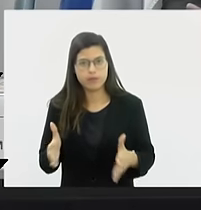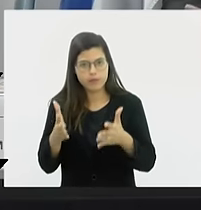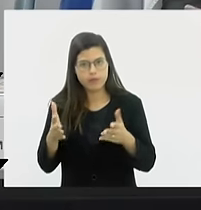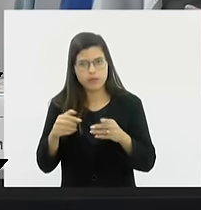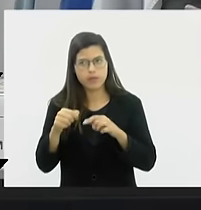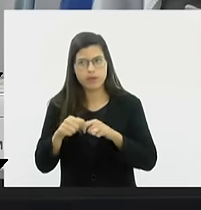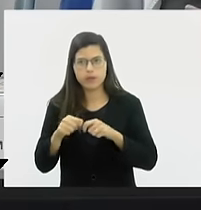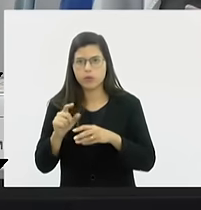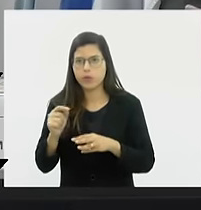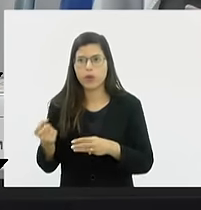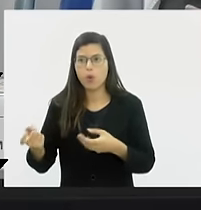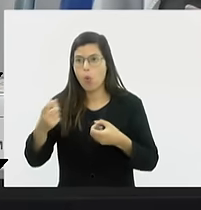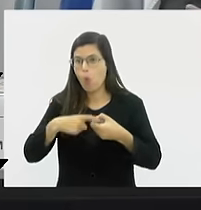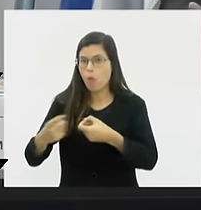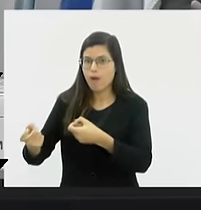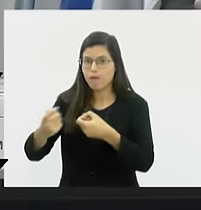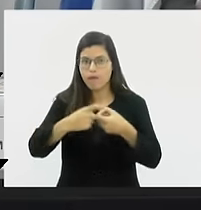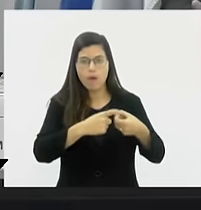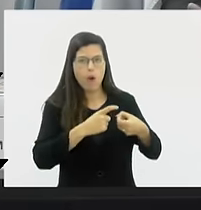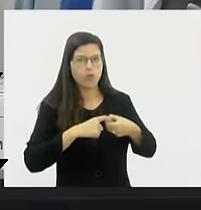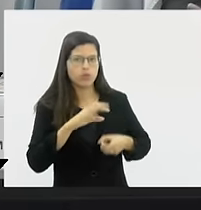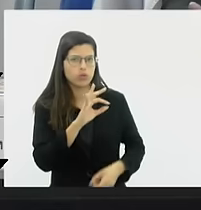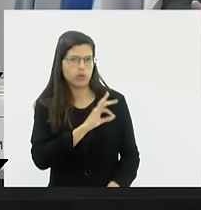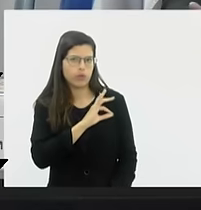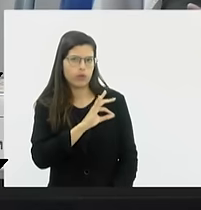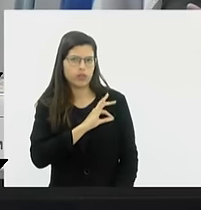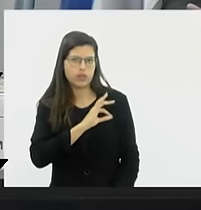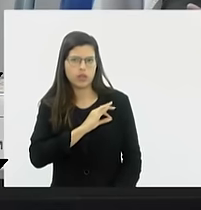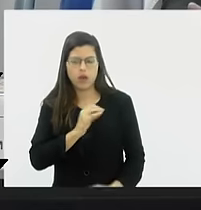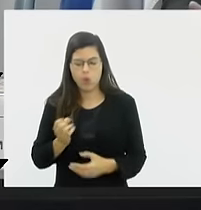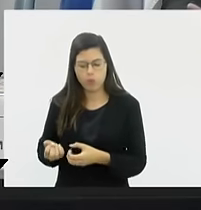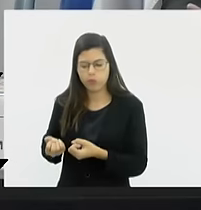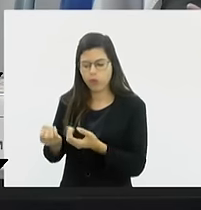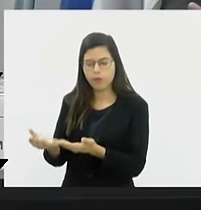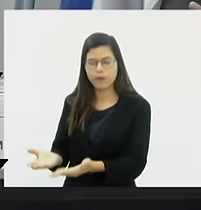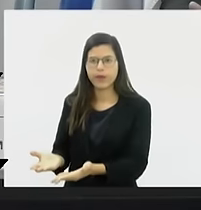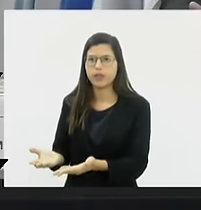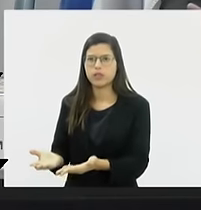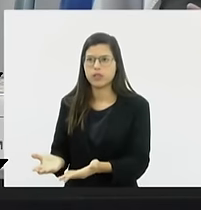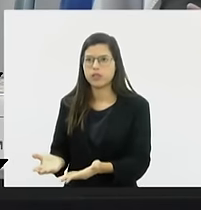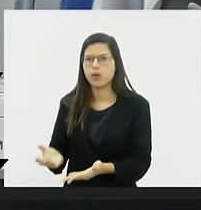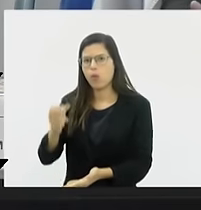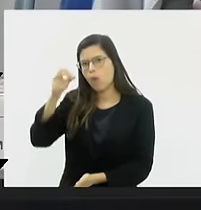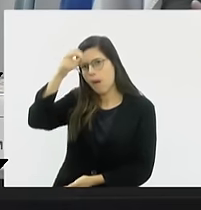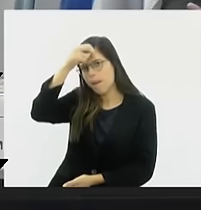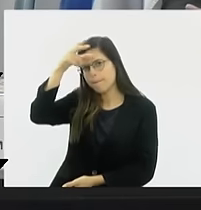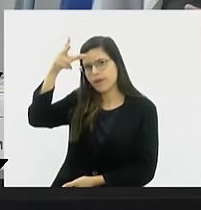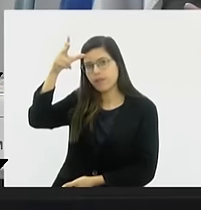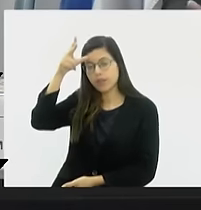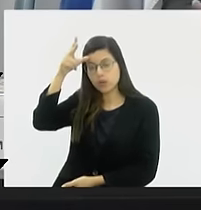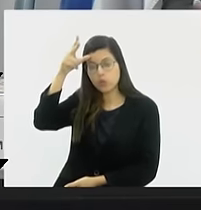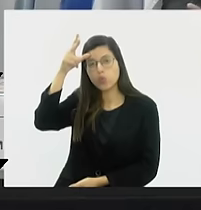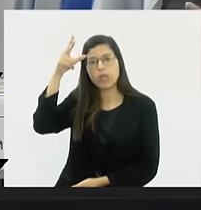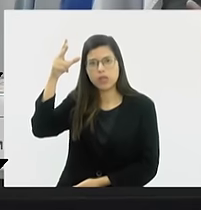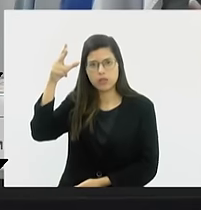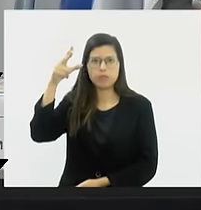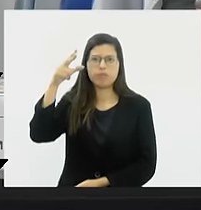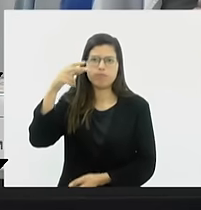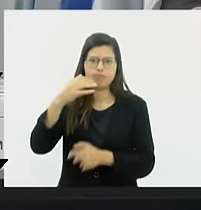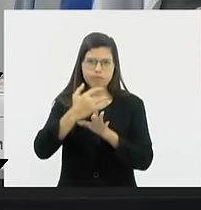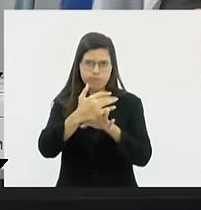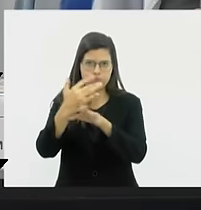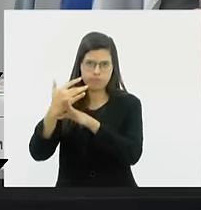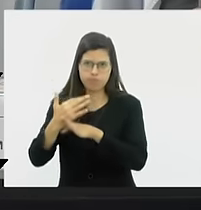o retorno dos policiais cedidos a prefeituras, às prefeituras, para